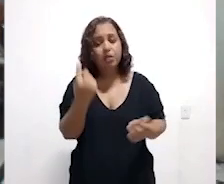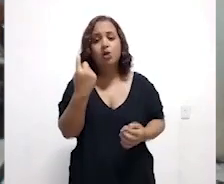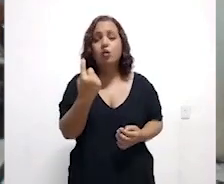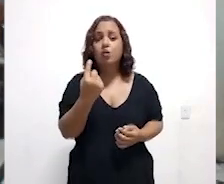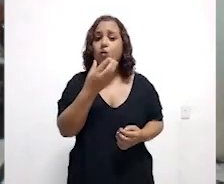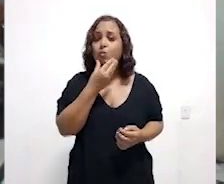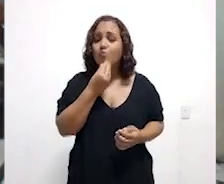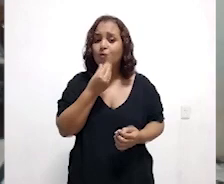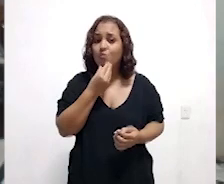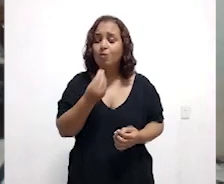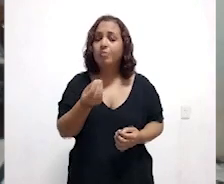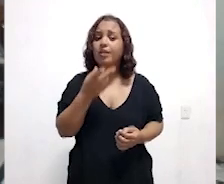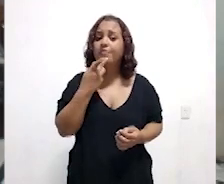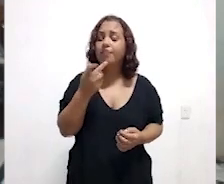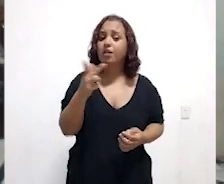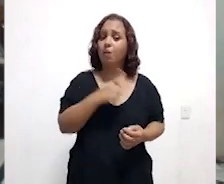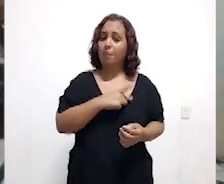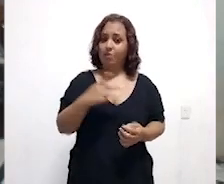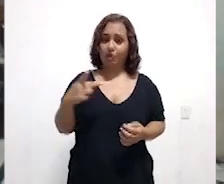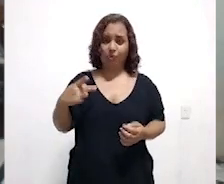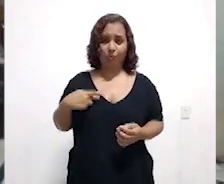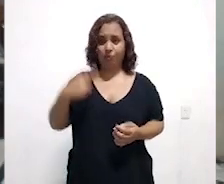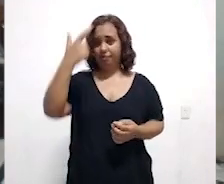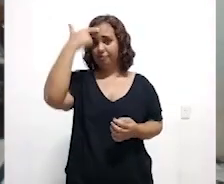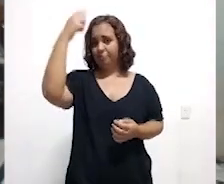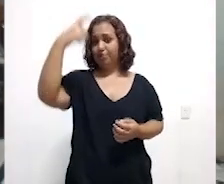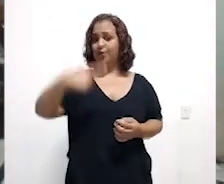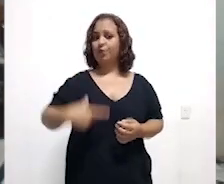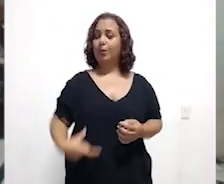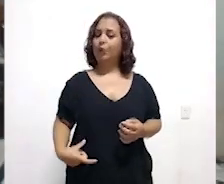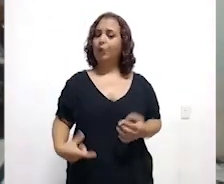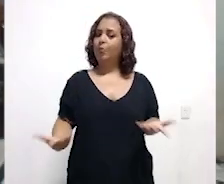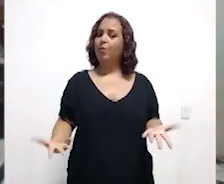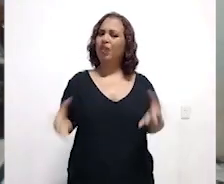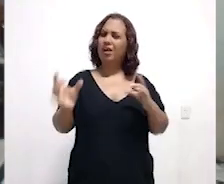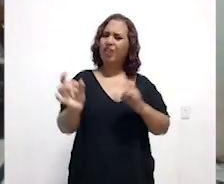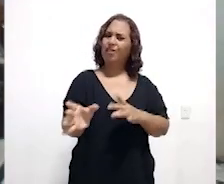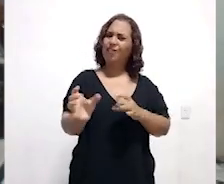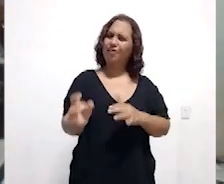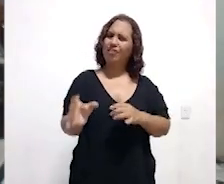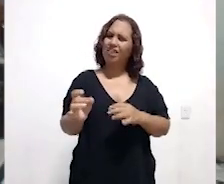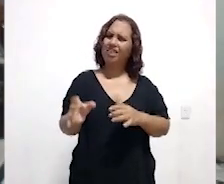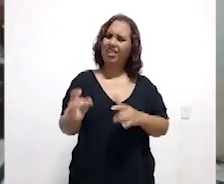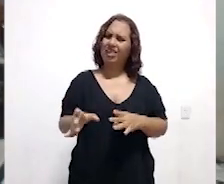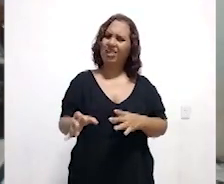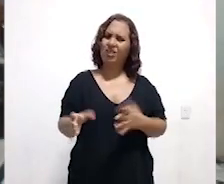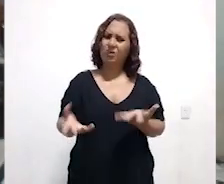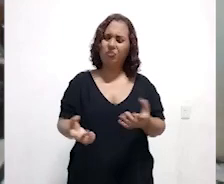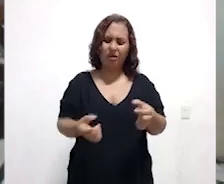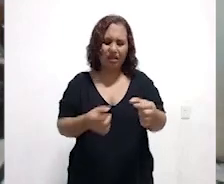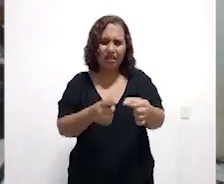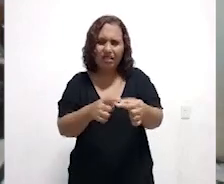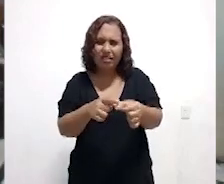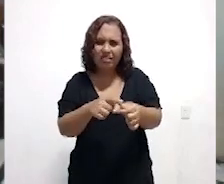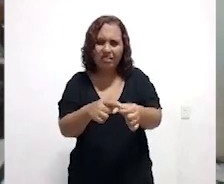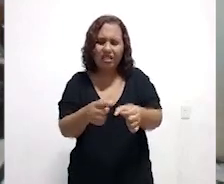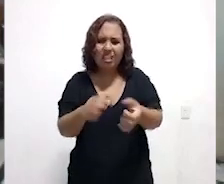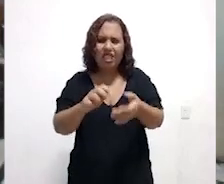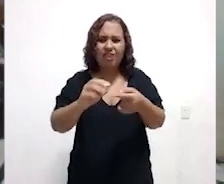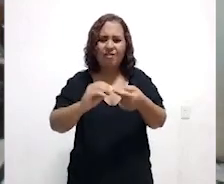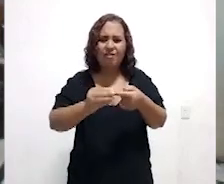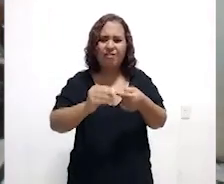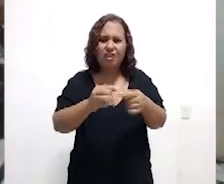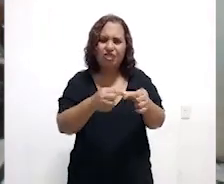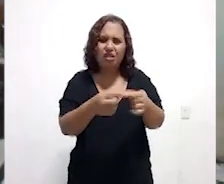dito pastor vendendo uma sementinha, né, um caroço de feijão por